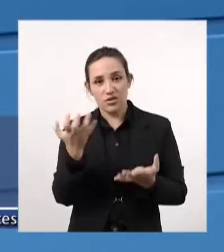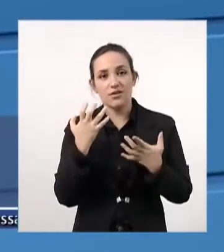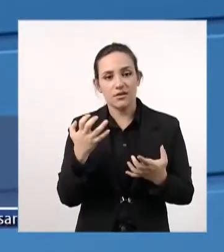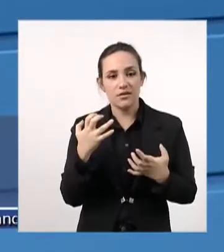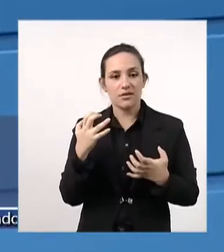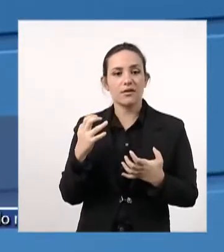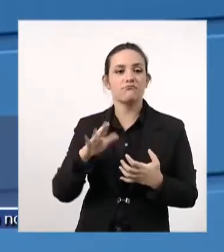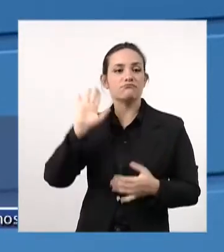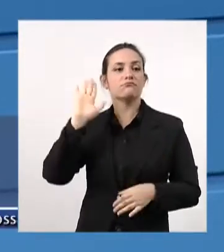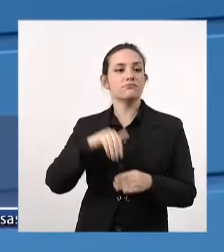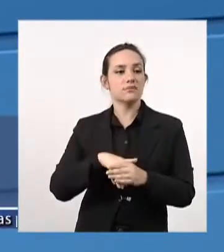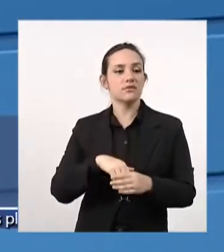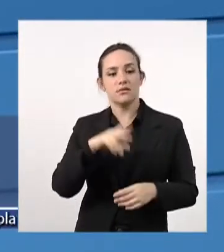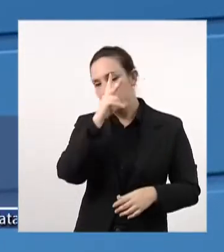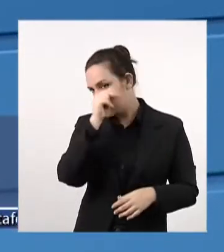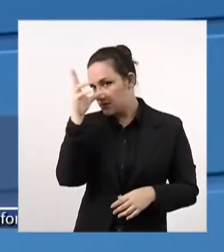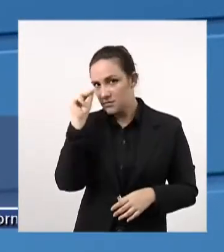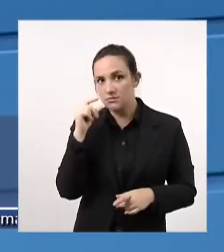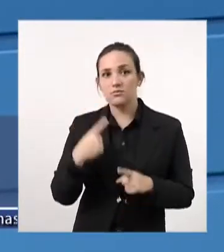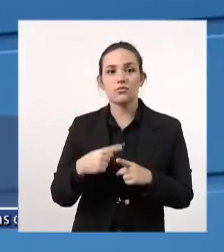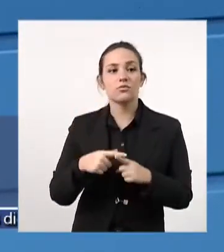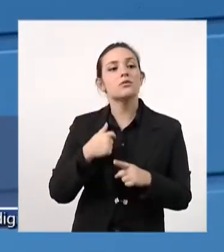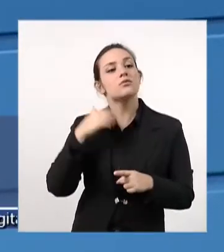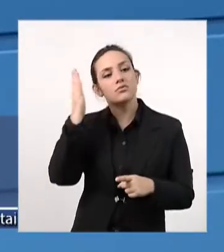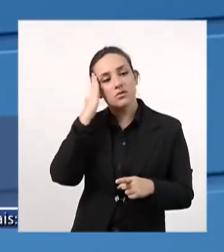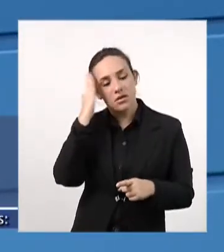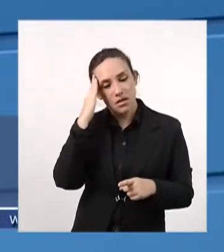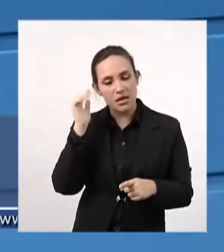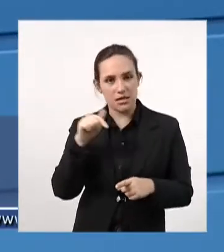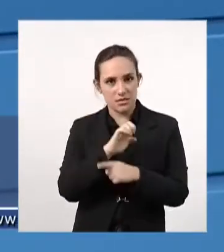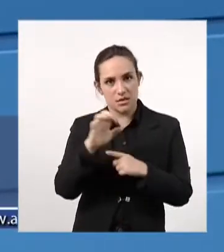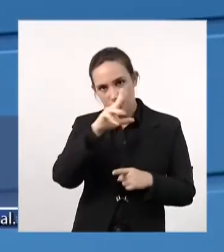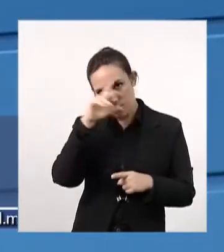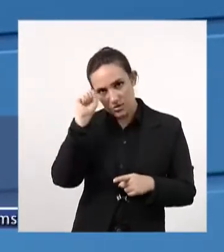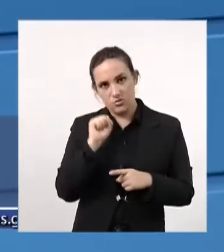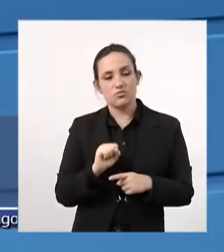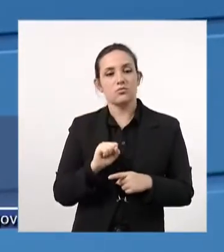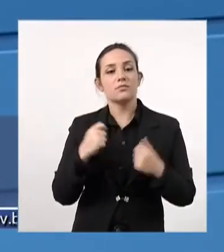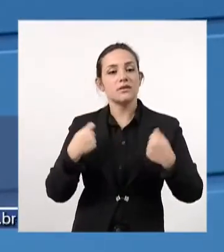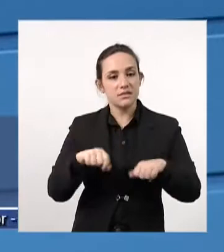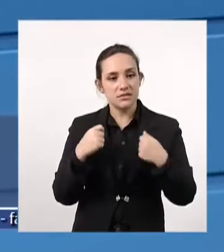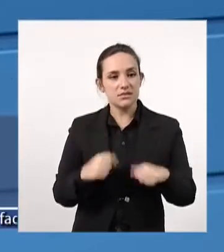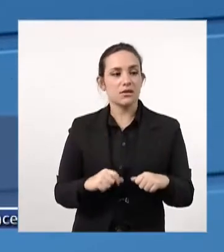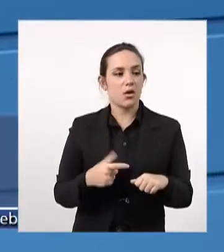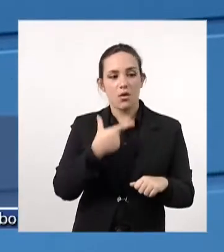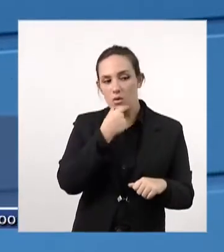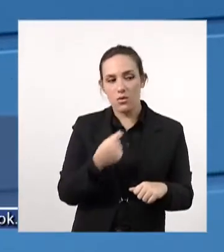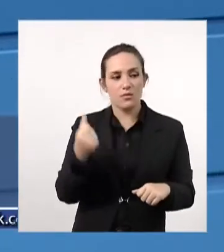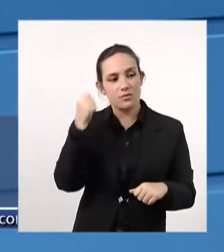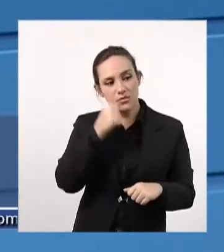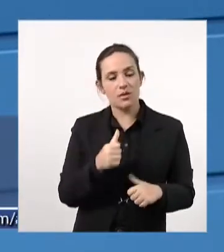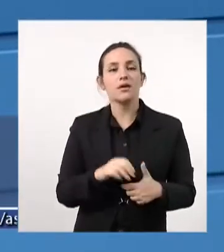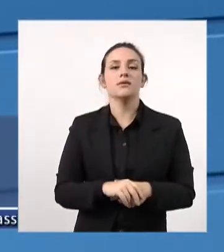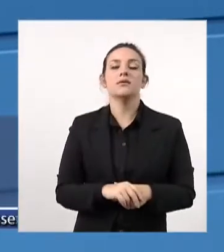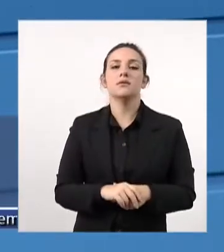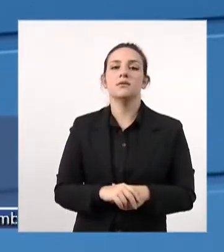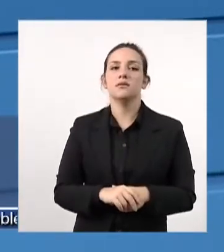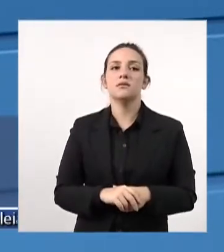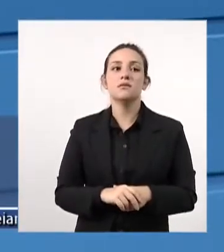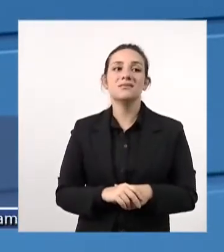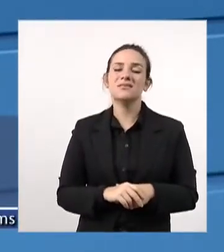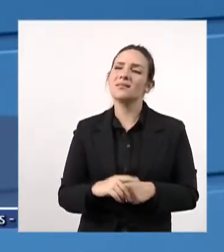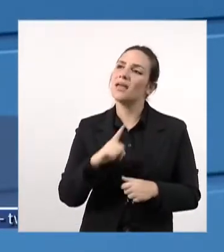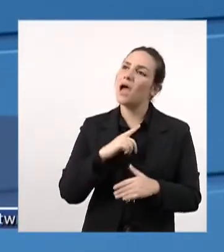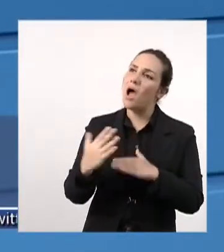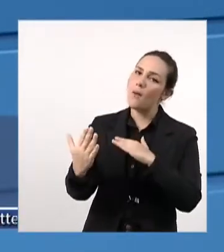que Mato Grosso do Sul precisa de homens e mulheres do bem, conduzindo seus respectivos